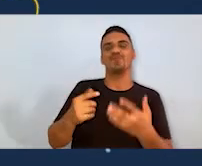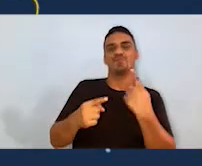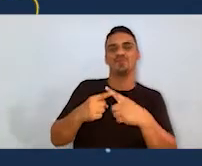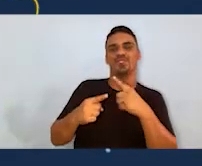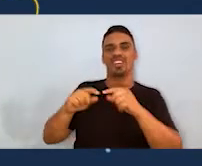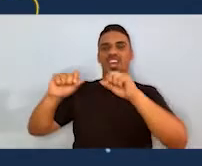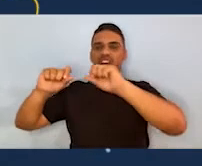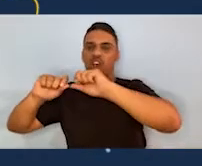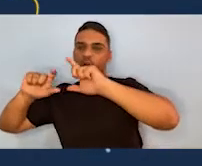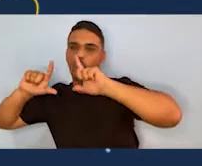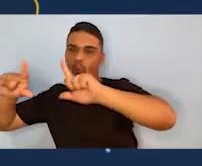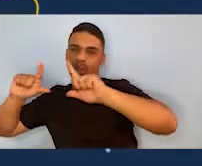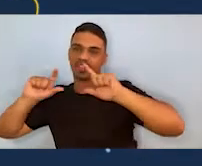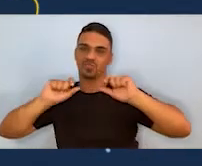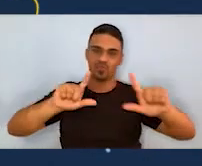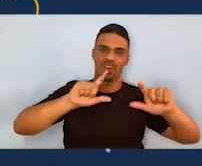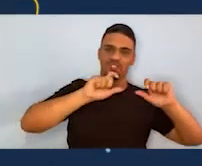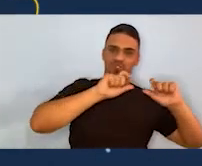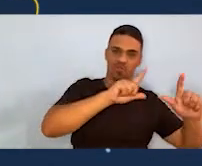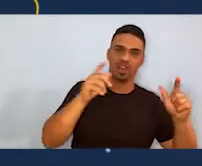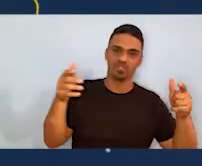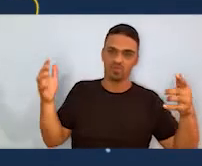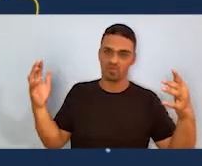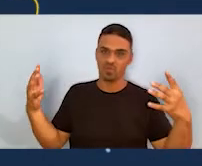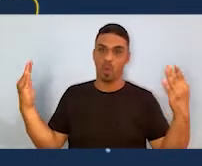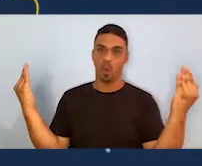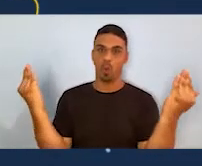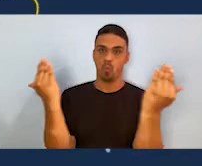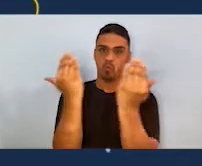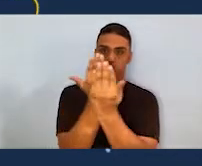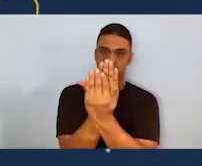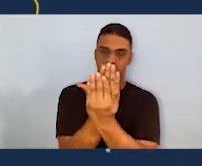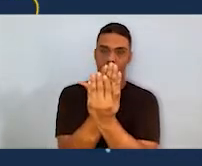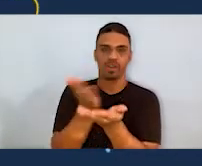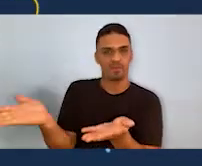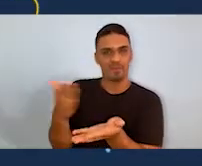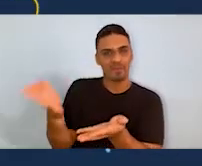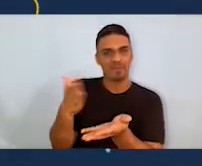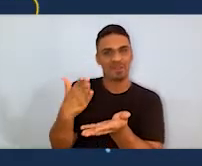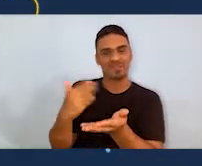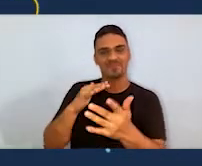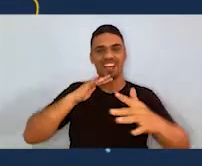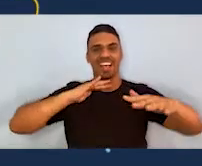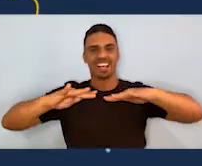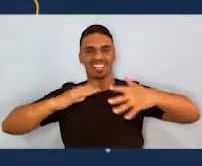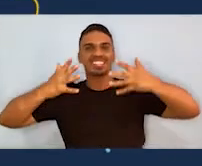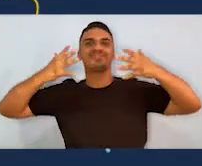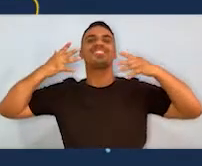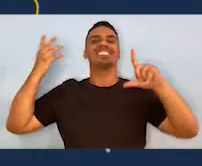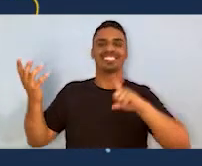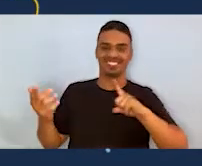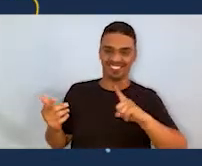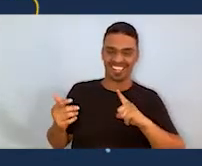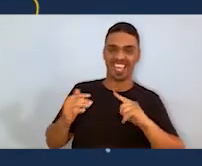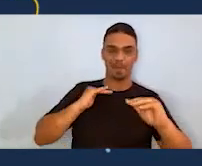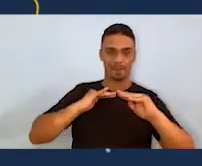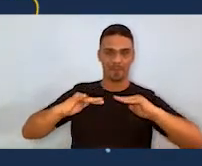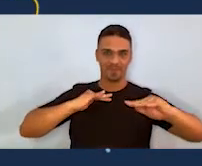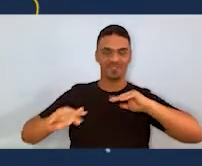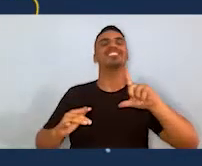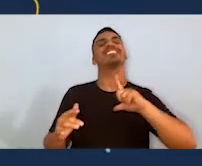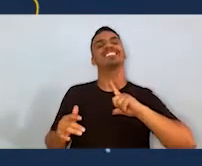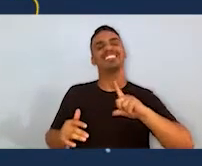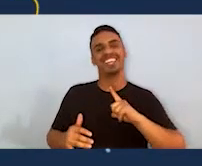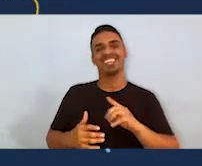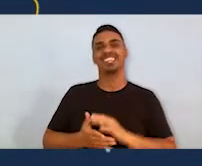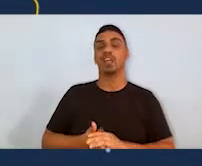entre quadros que estão estáticos. Então, a gente tem aqui o primeiro quadro da nossa maçãzinha, e aqui a gente vai criar